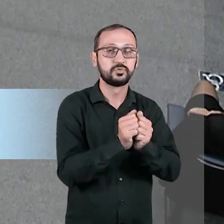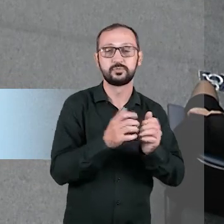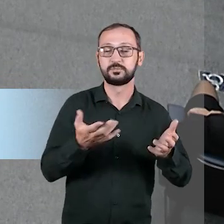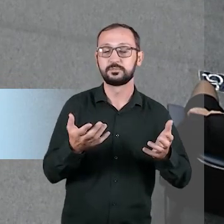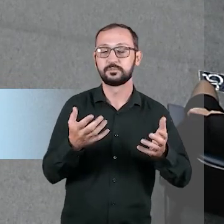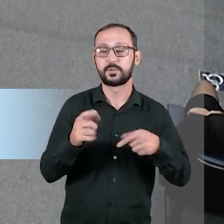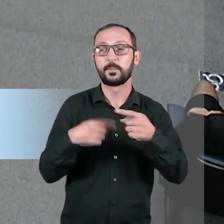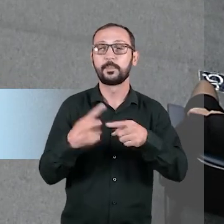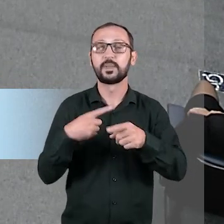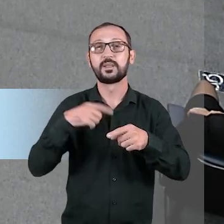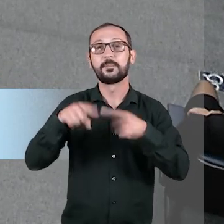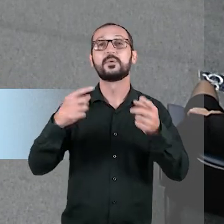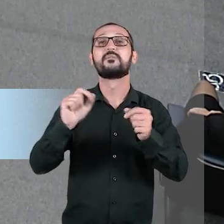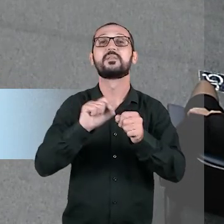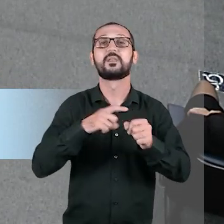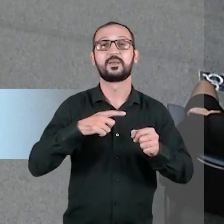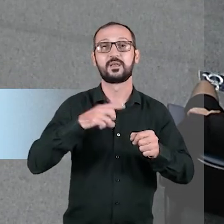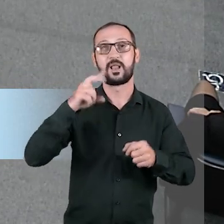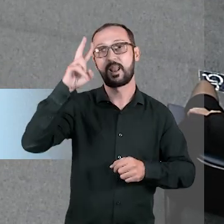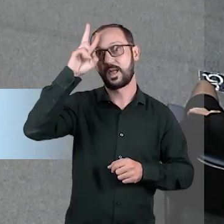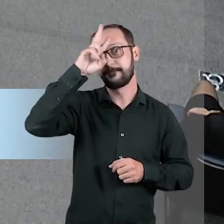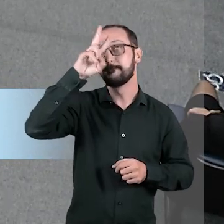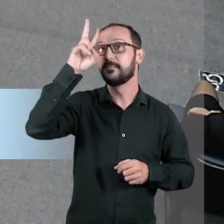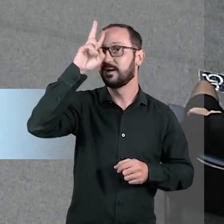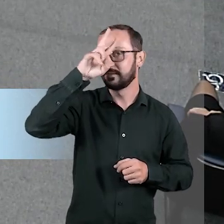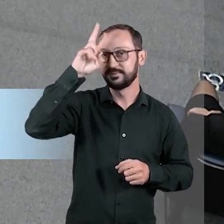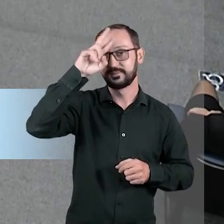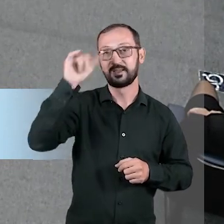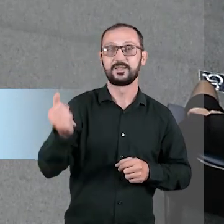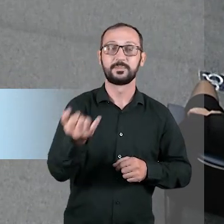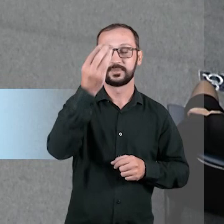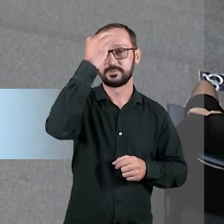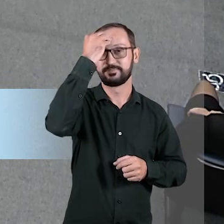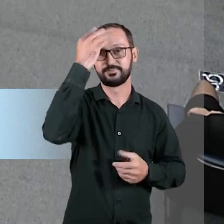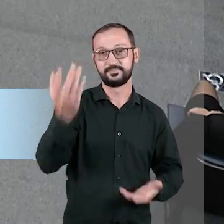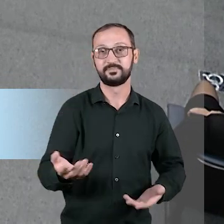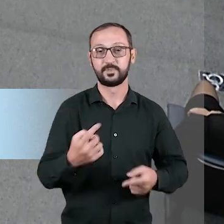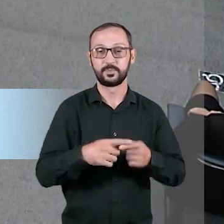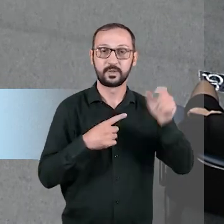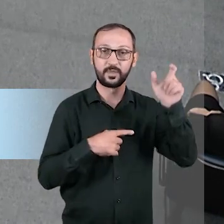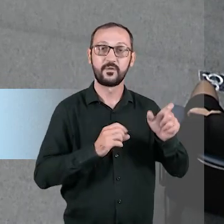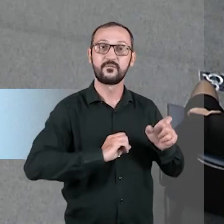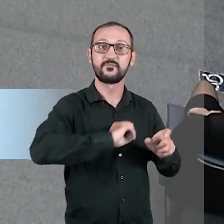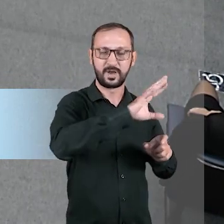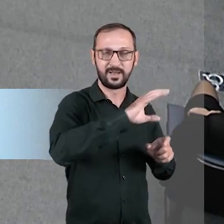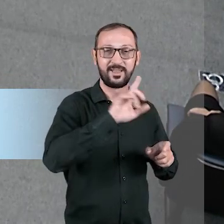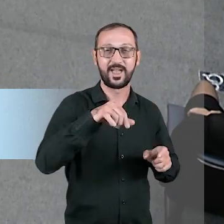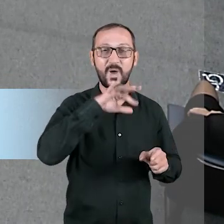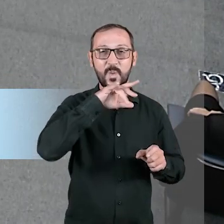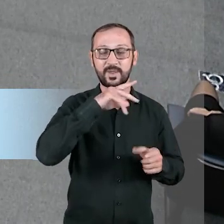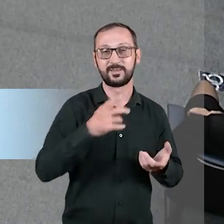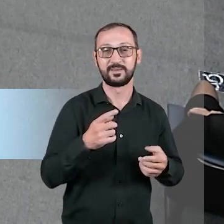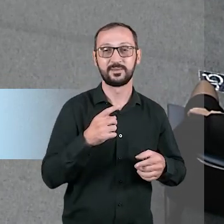Porque depois vão ficar o quê? Essas lembranças. Né? Porque nós vamos. É uma coisa ruim